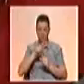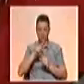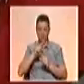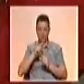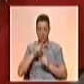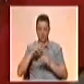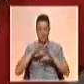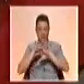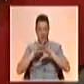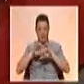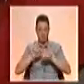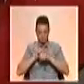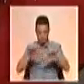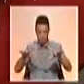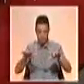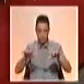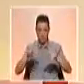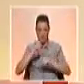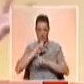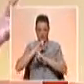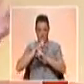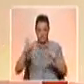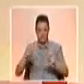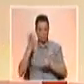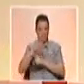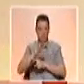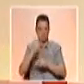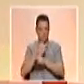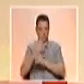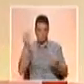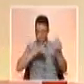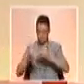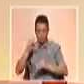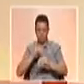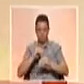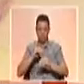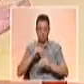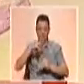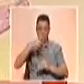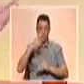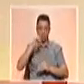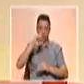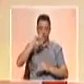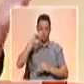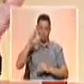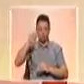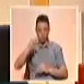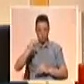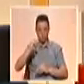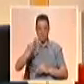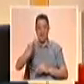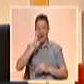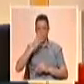depois uma rede mais alargada através de indicadores ecológicos, por exemplo. Por exemplo, os musgos das águas nos rios